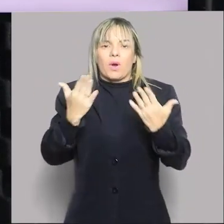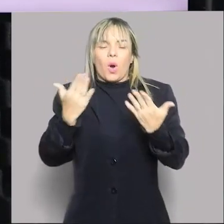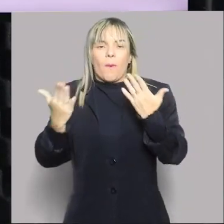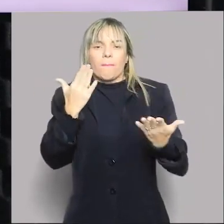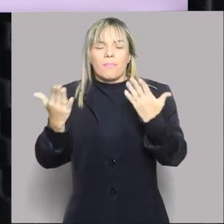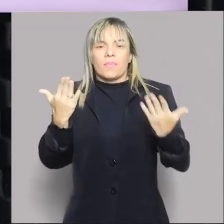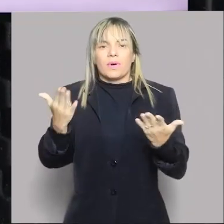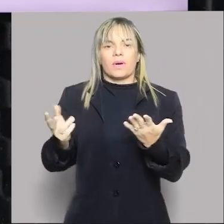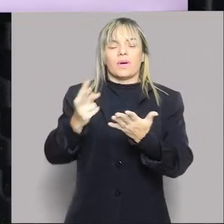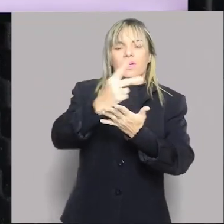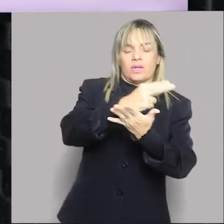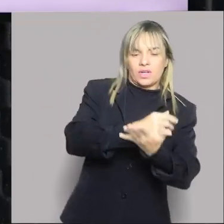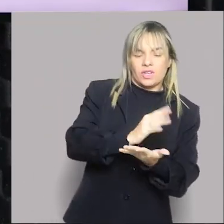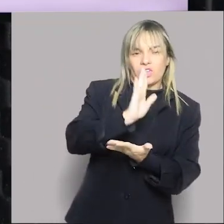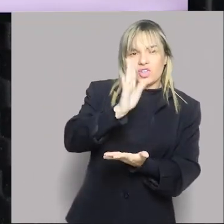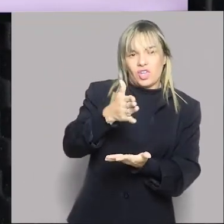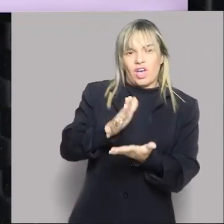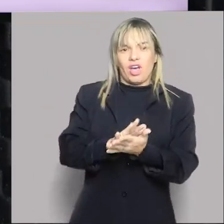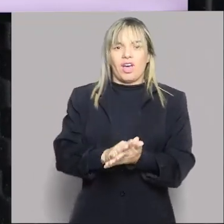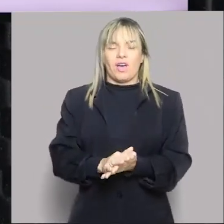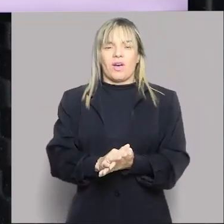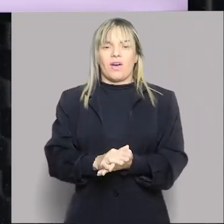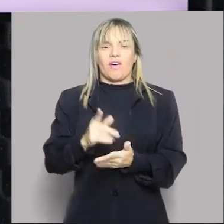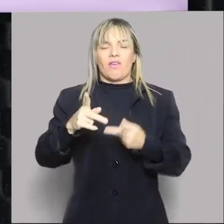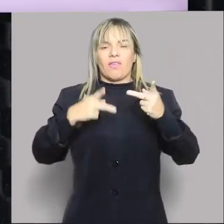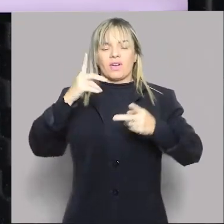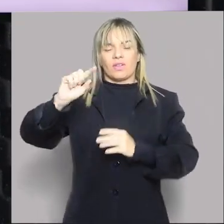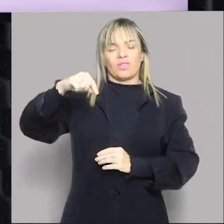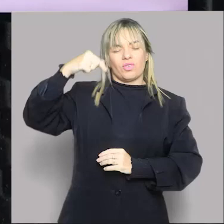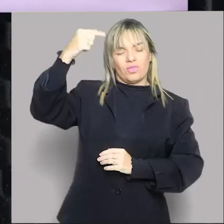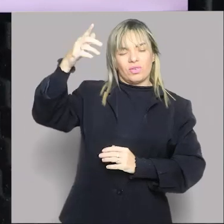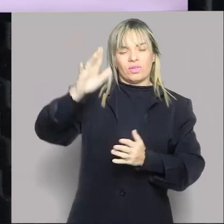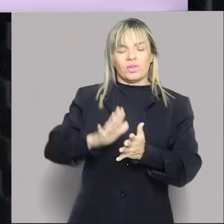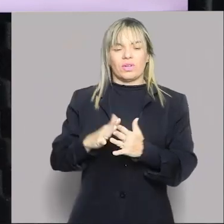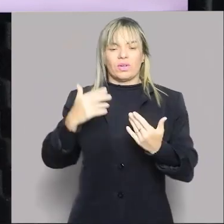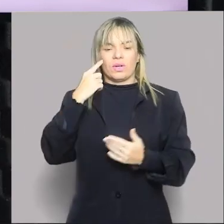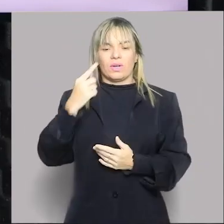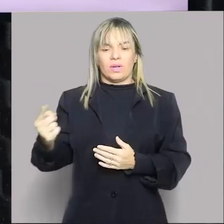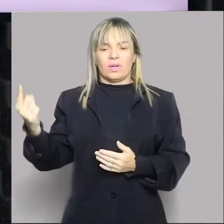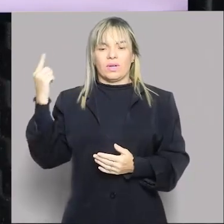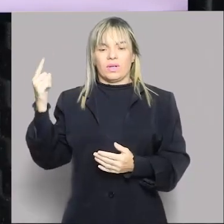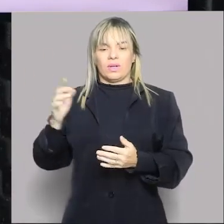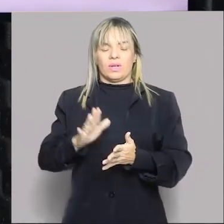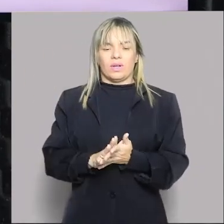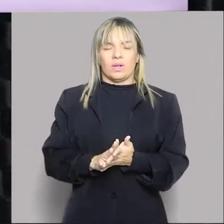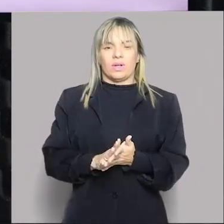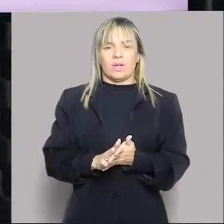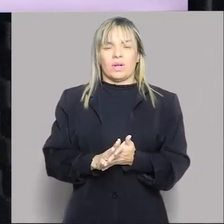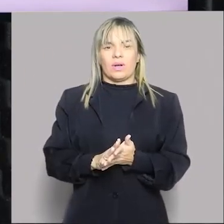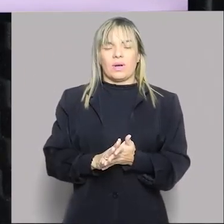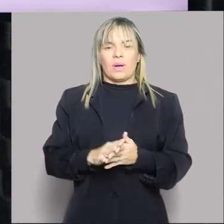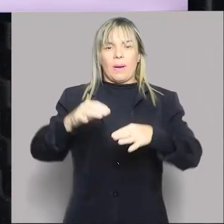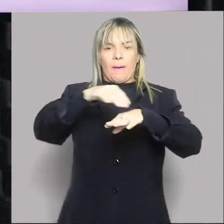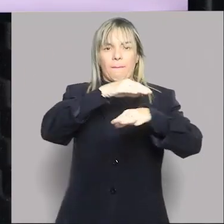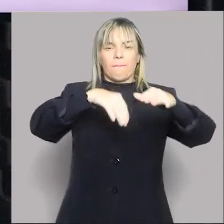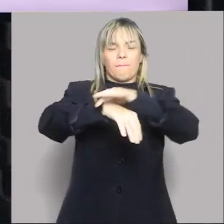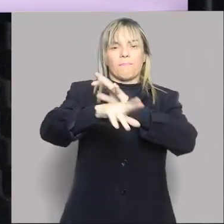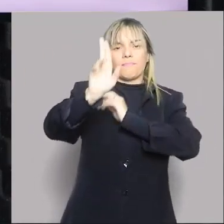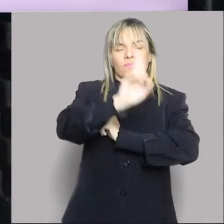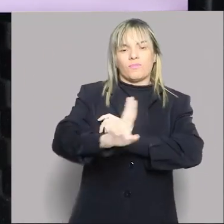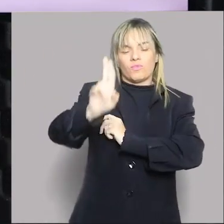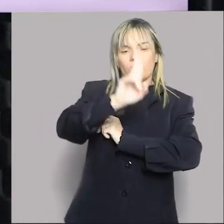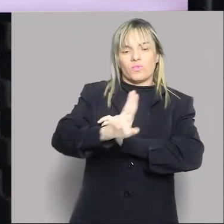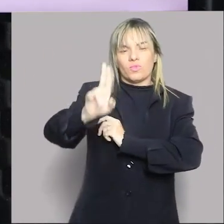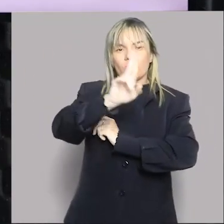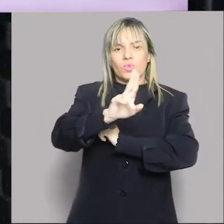mesma coisa do desenho que a gente fala já sobre isso. Plano alto, plano médio, plano baixo, o pessoal que dança com os braços assim, o pessoal que dança com os braços